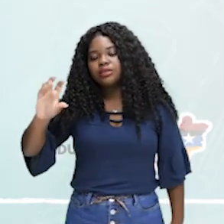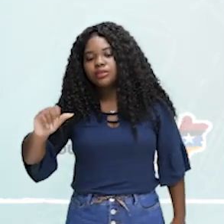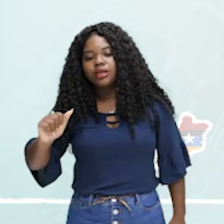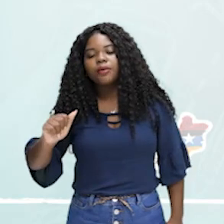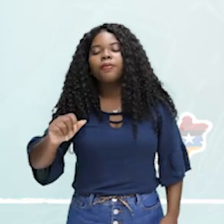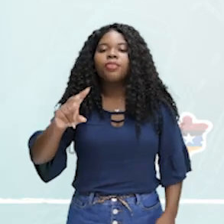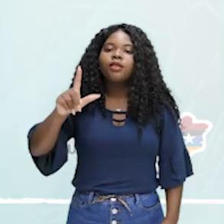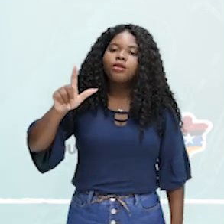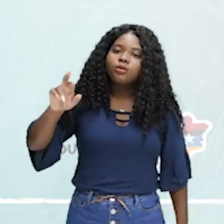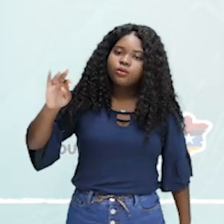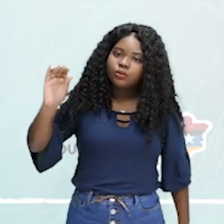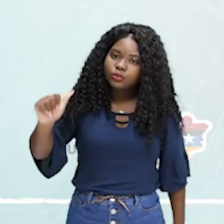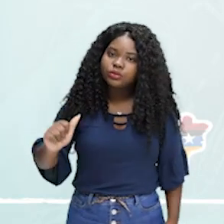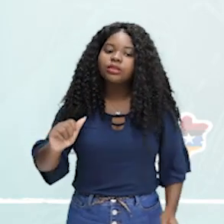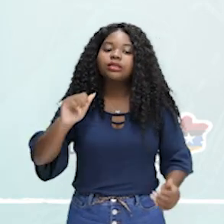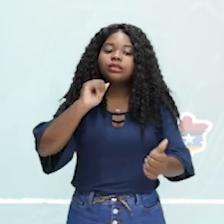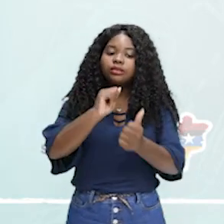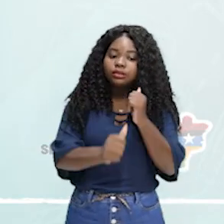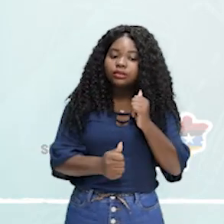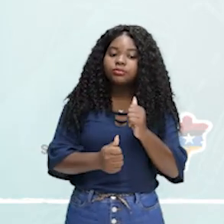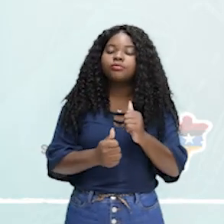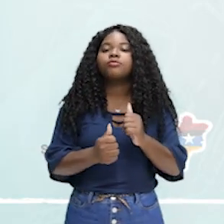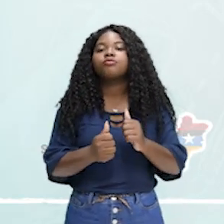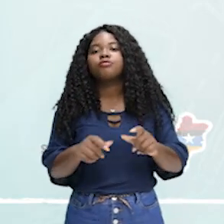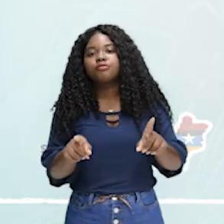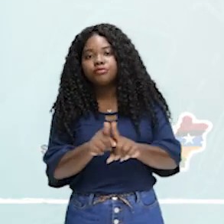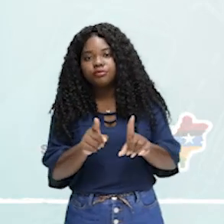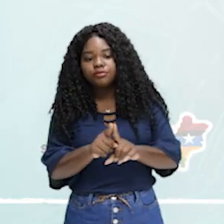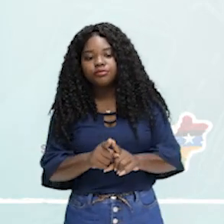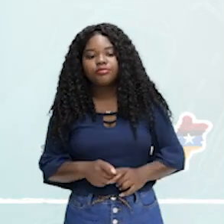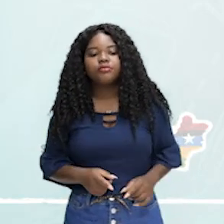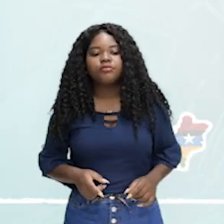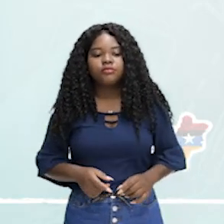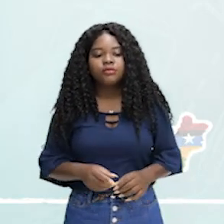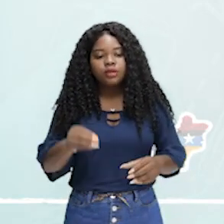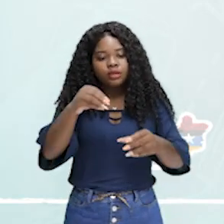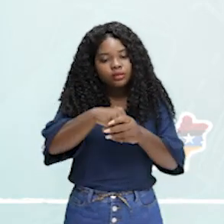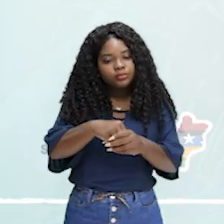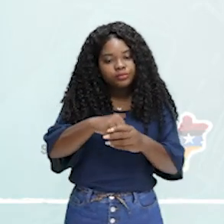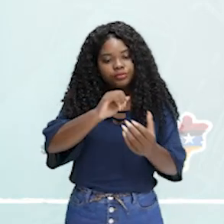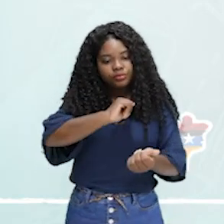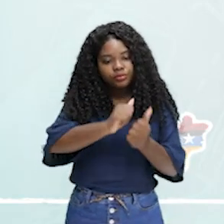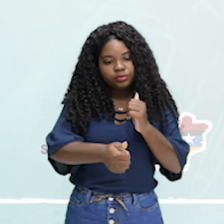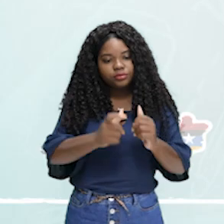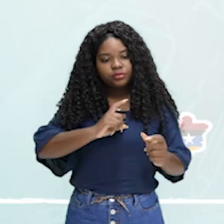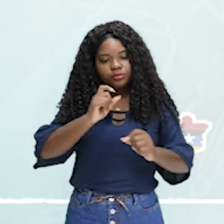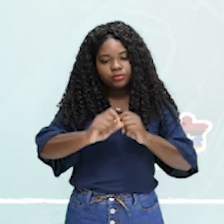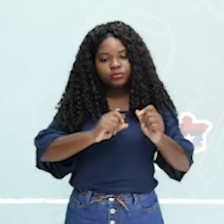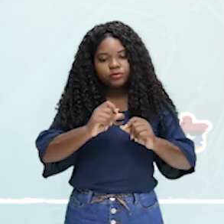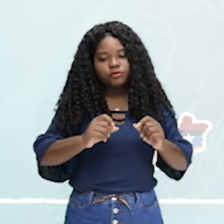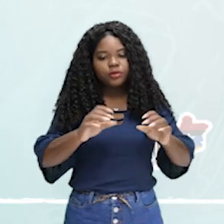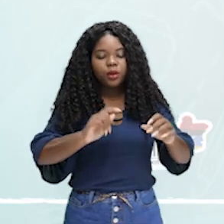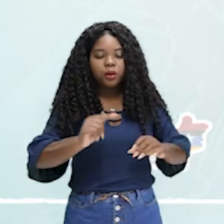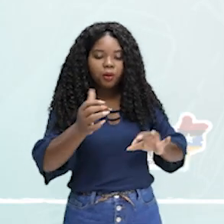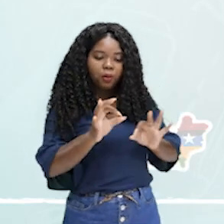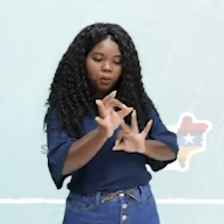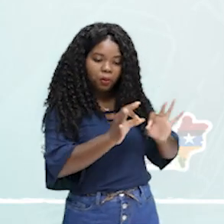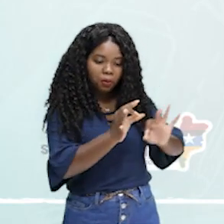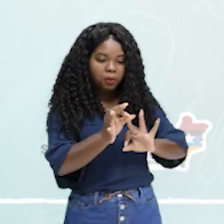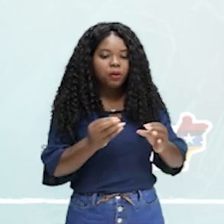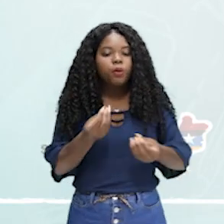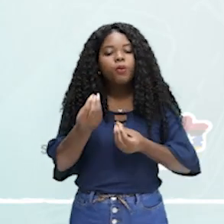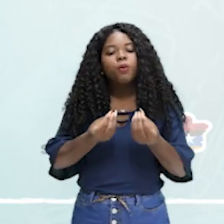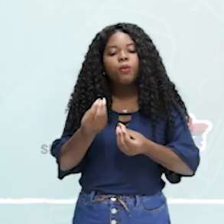esportes. Esporte é uma das unidades. Então tá aqui, ó. E dentro dos esportes, eles se dividem de algumas